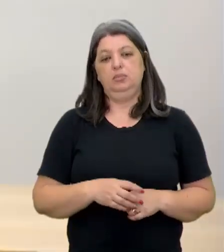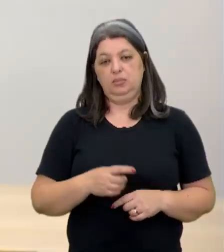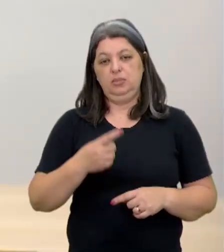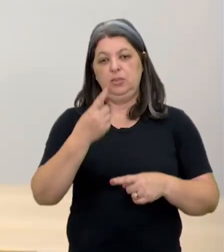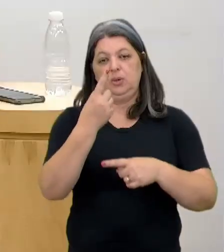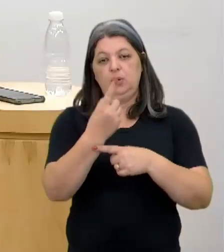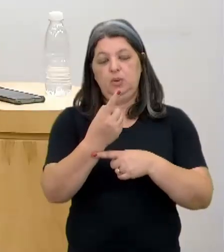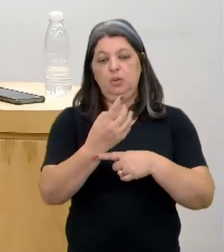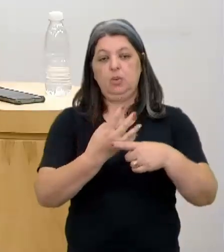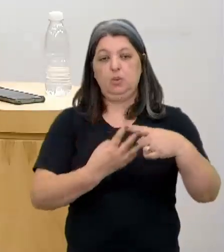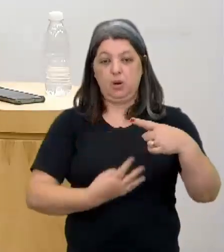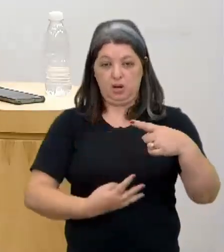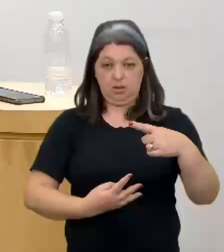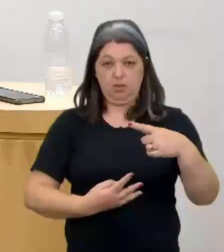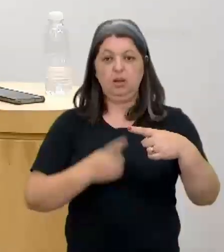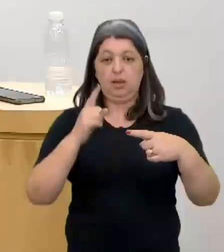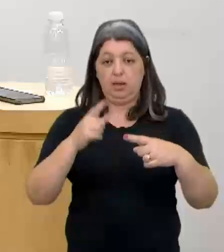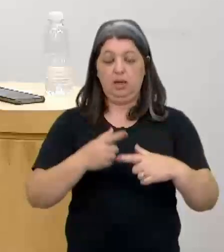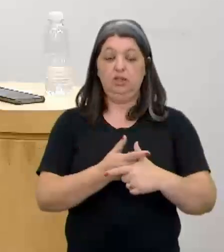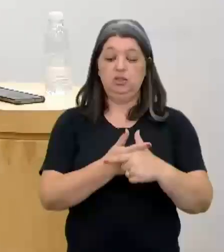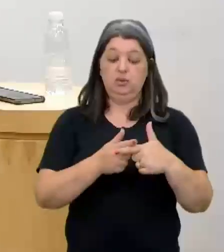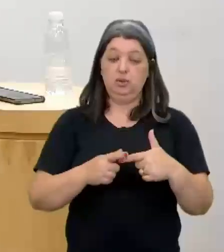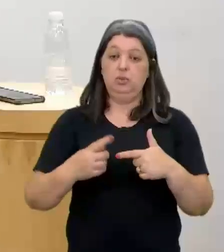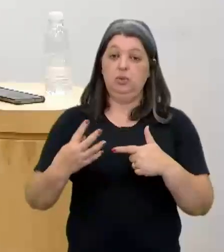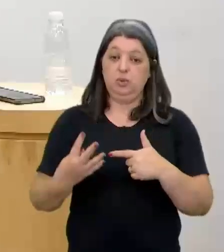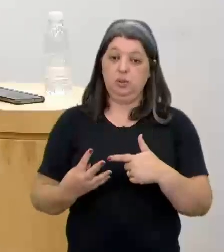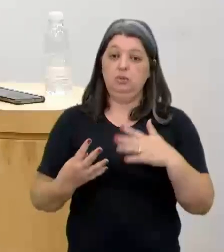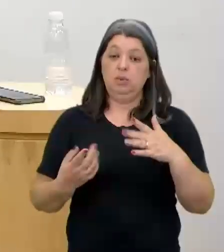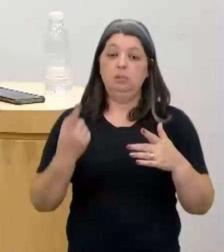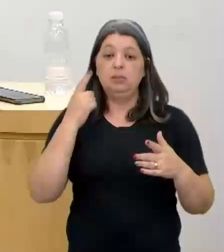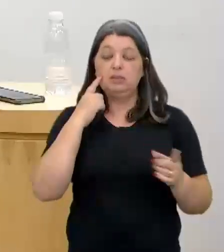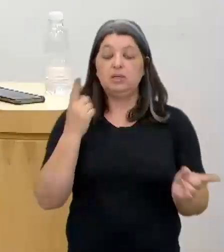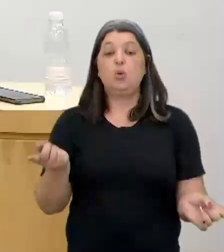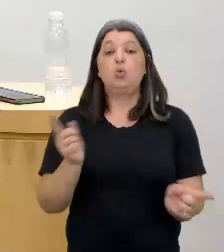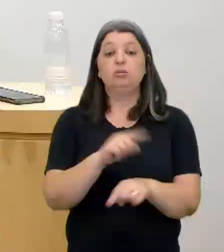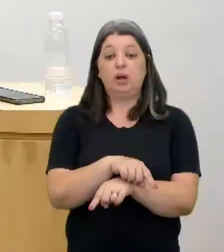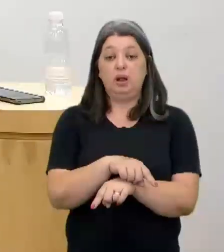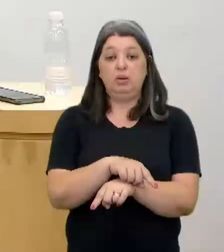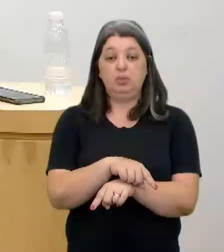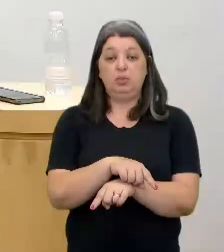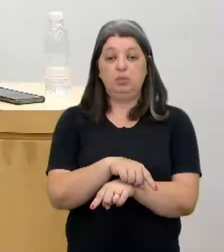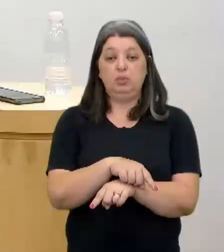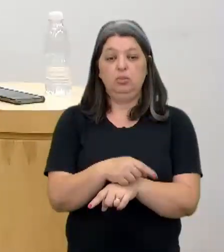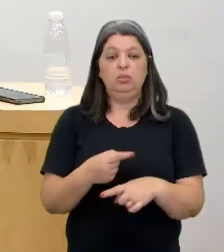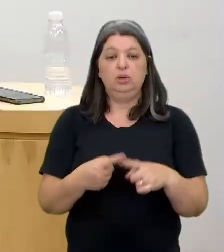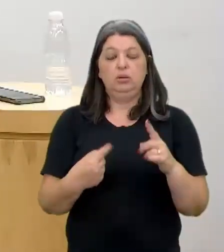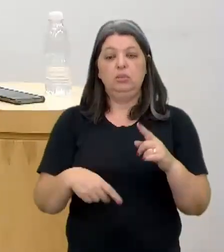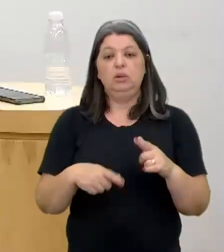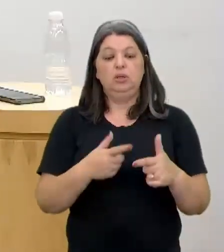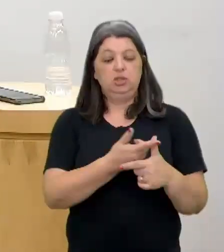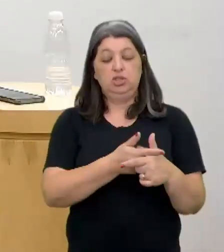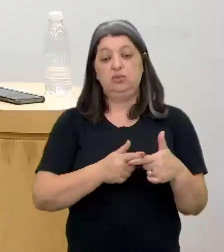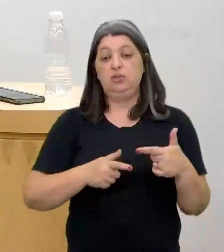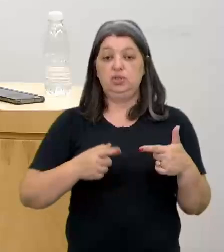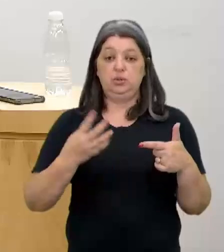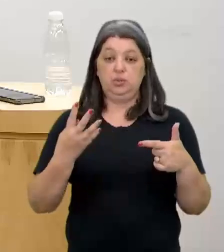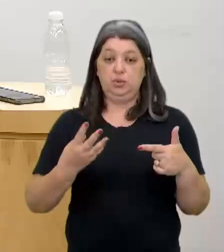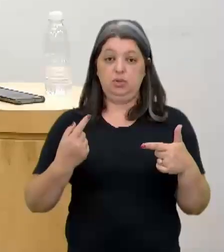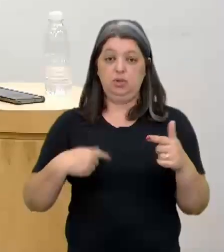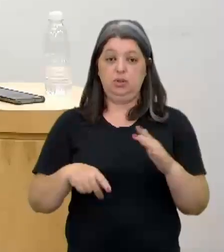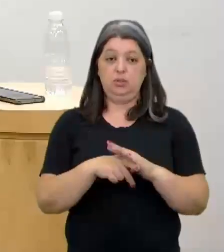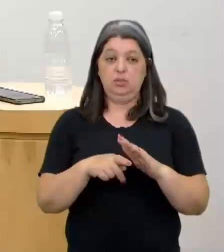1/4. Tá, tava dividindo por 4. Só que aqui tem que pensar ao contrário. Quer dizer que se estava dividindo por 4, na verdade, o arco